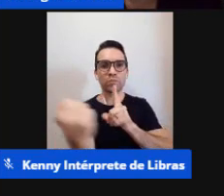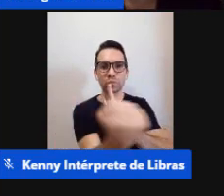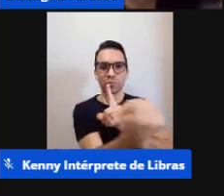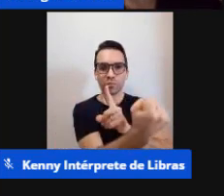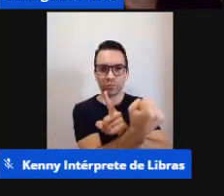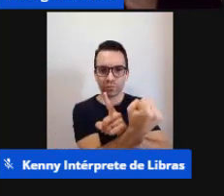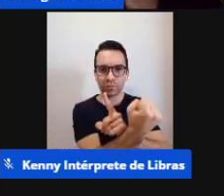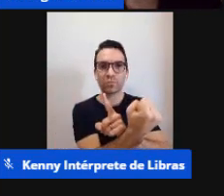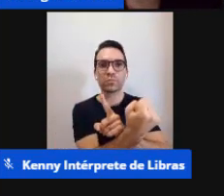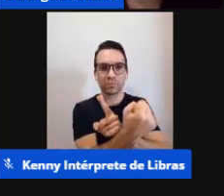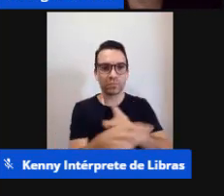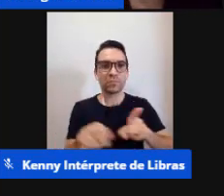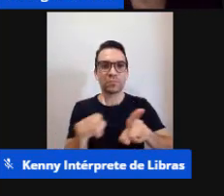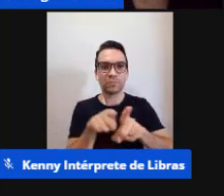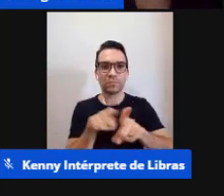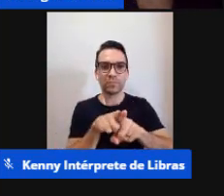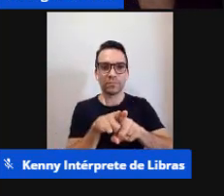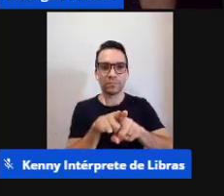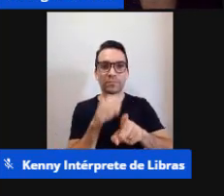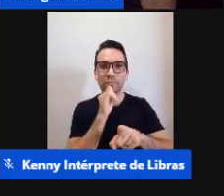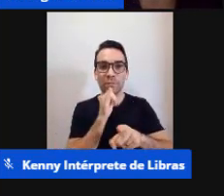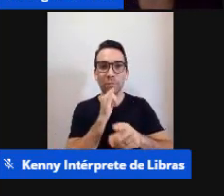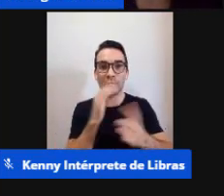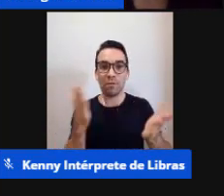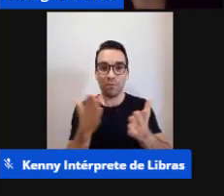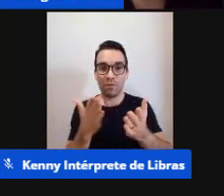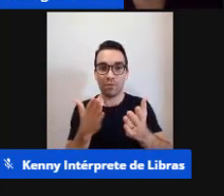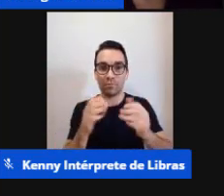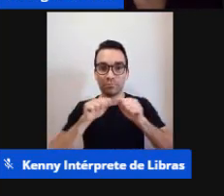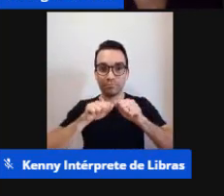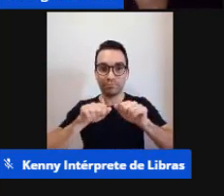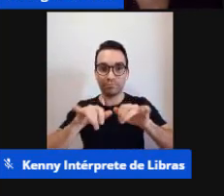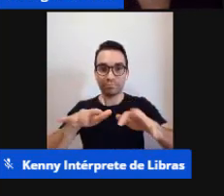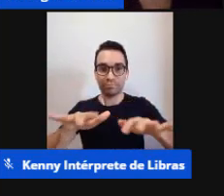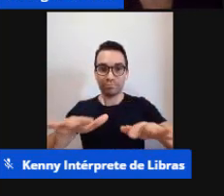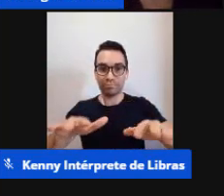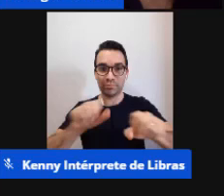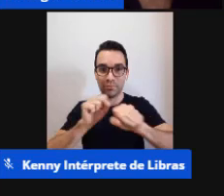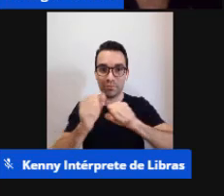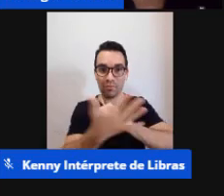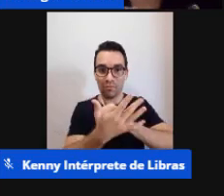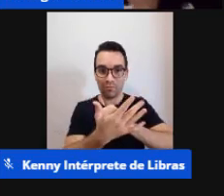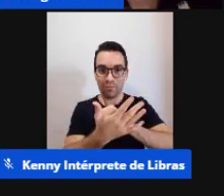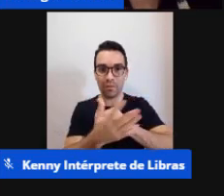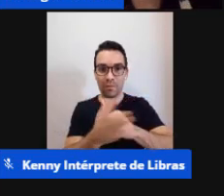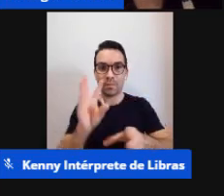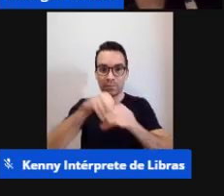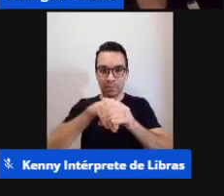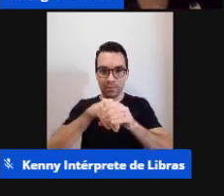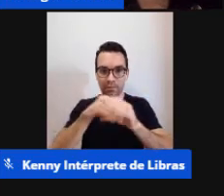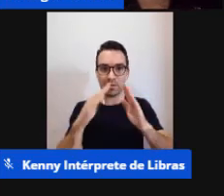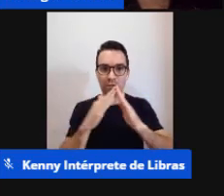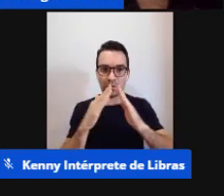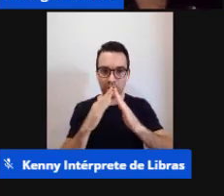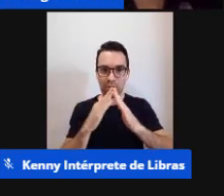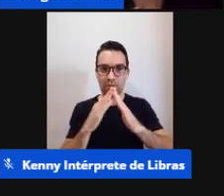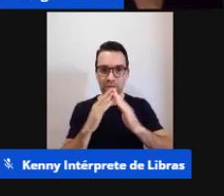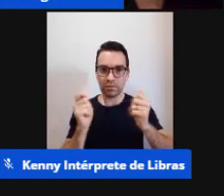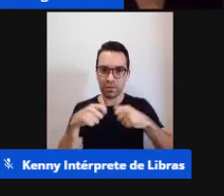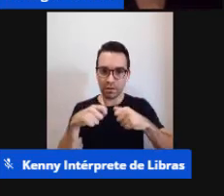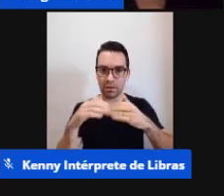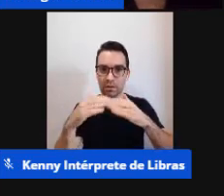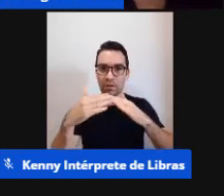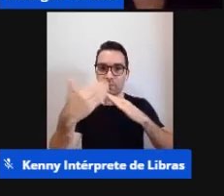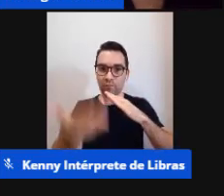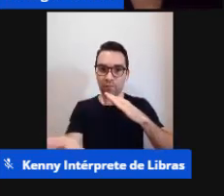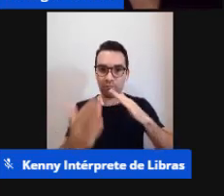brincar. Agora, nesse tempo de pandemia, a criança pode brincar dentro de casa, ela pode brincar fora de casa, ela pode brincar numa praça,